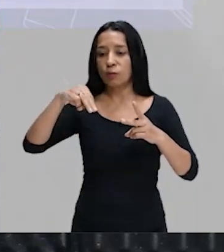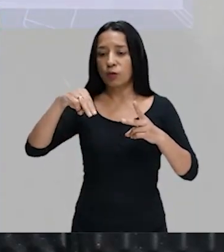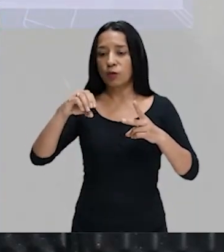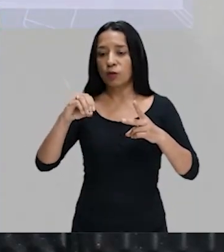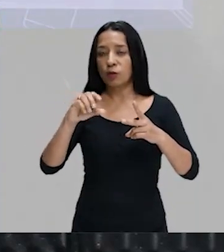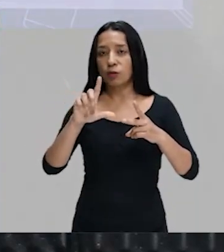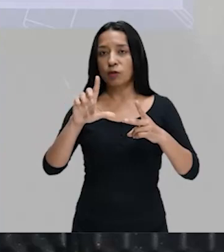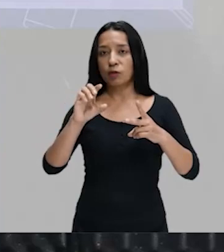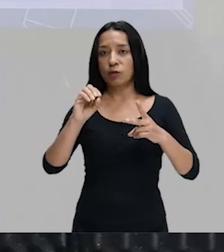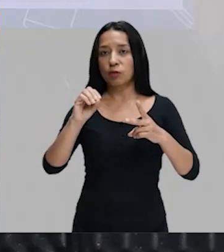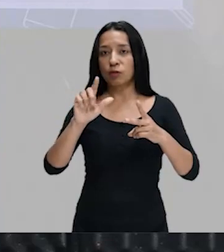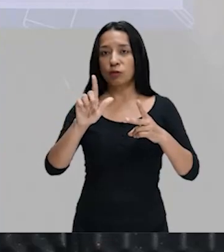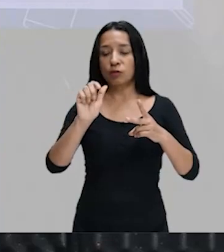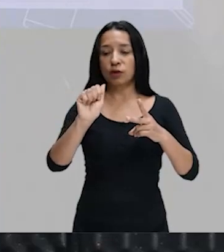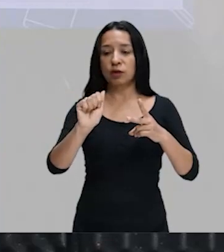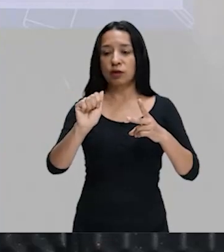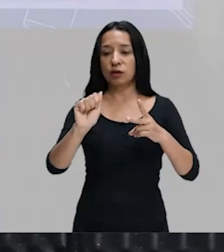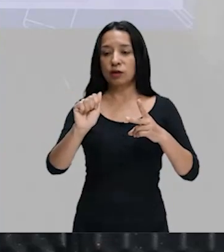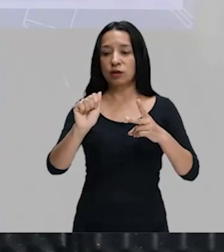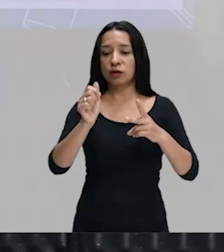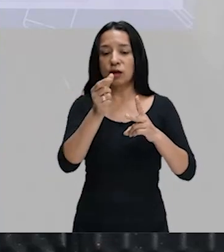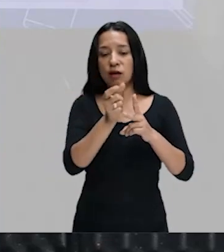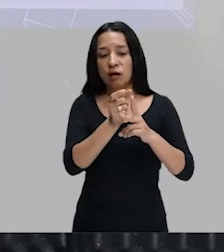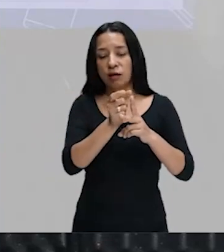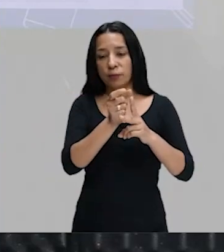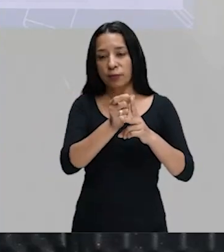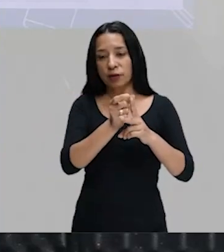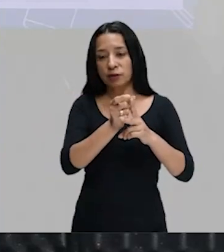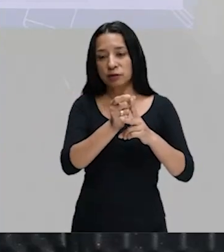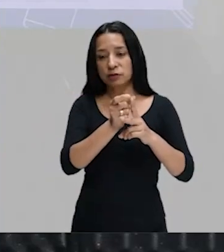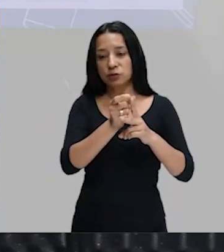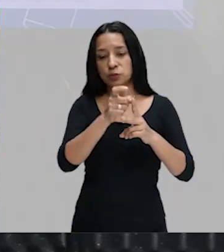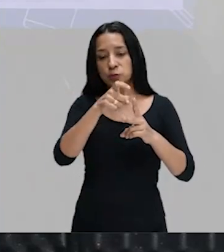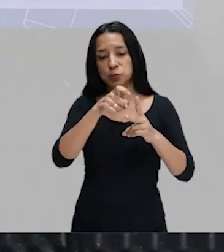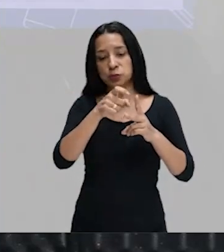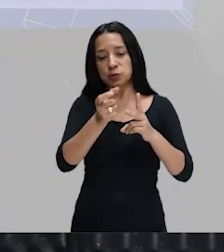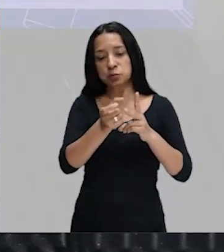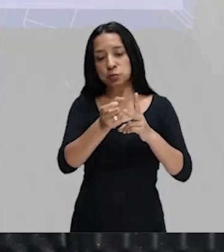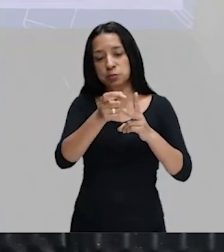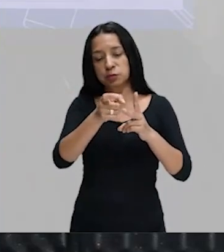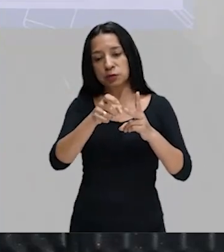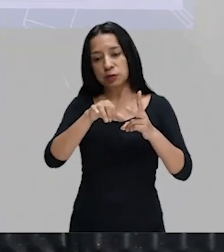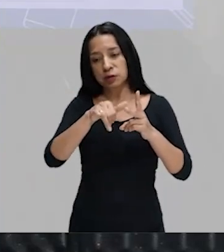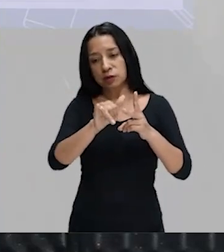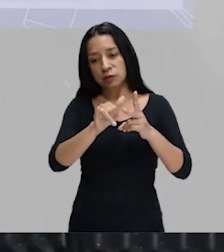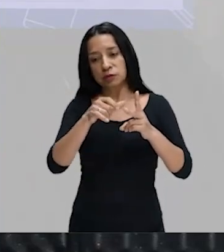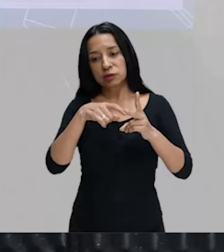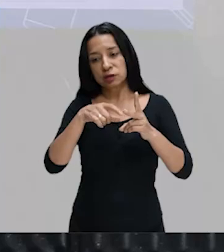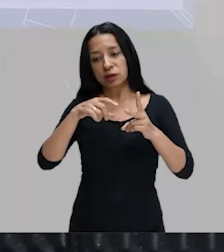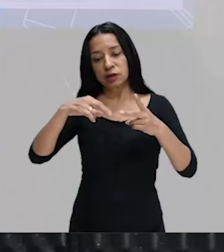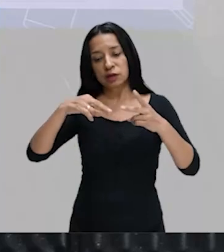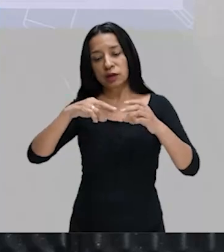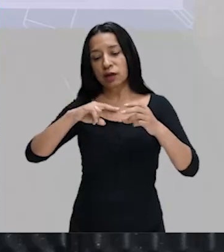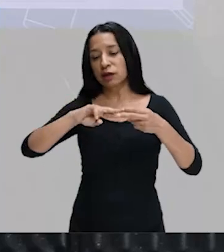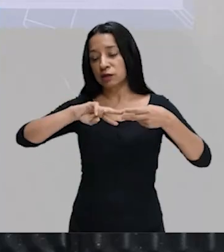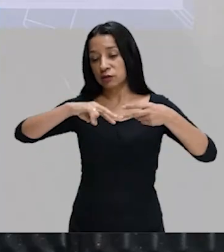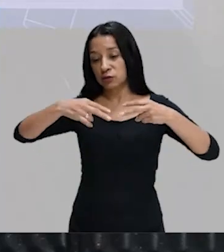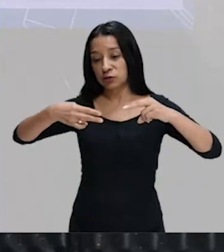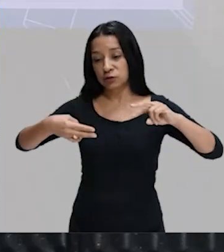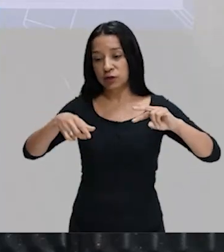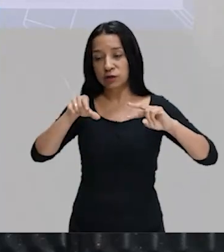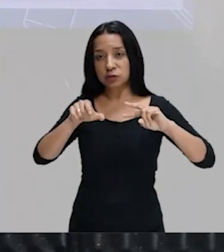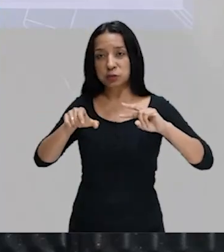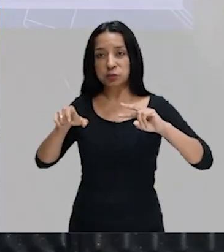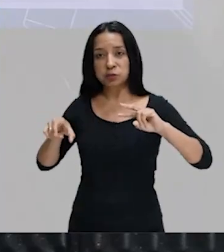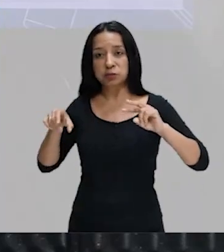do cromossomo X e do cromossomo Y que tem os mesmos genes. São homólogas, têm